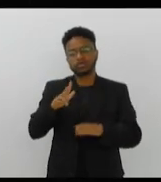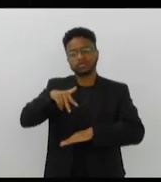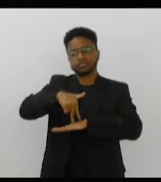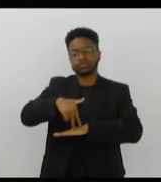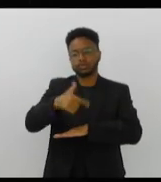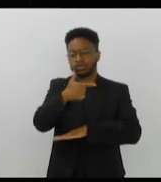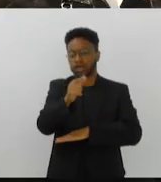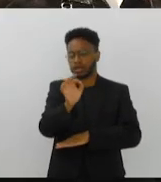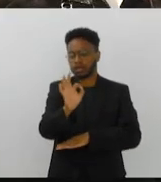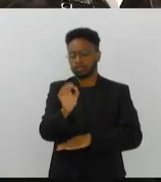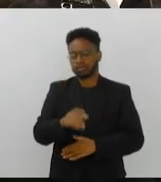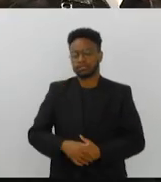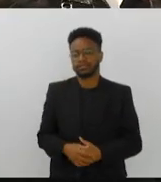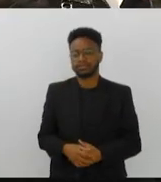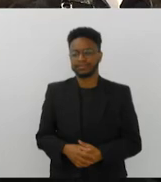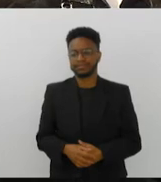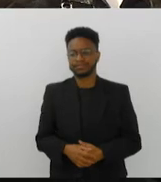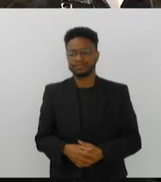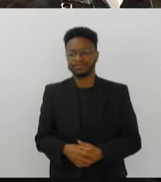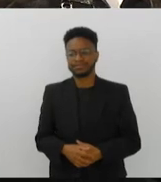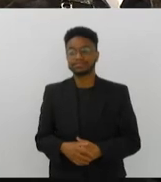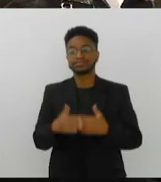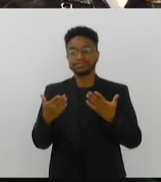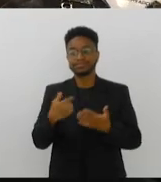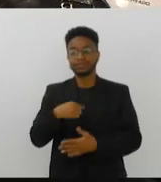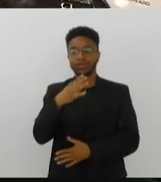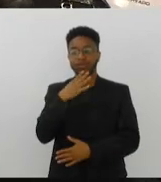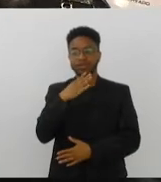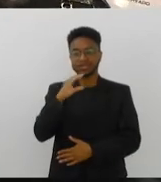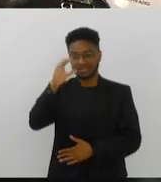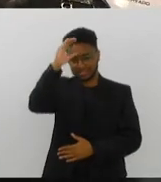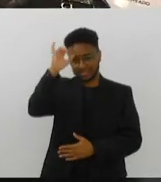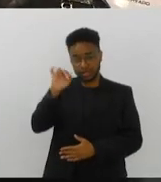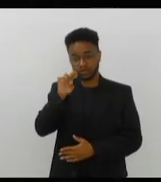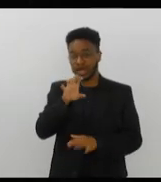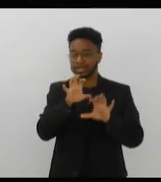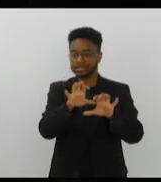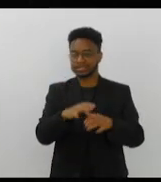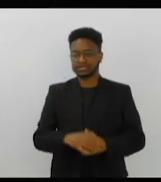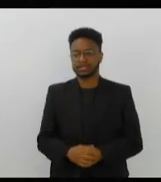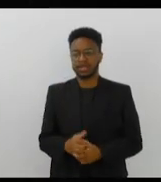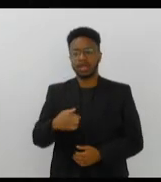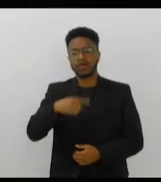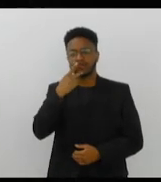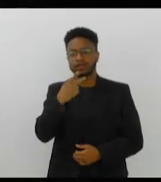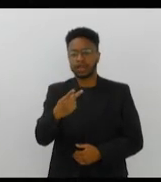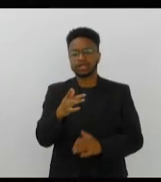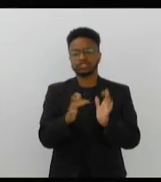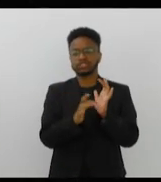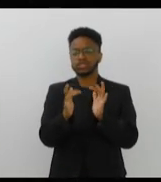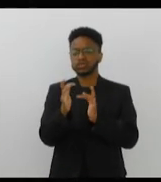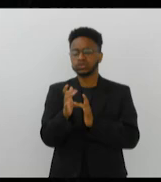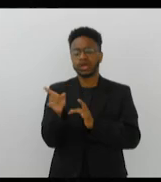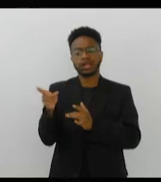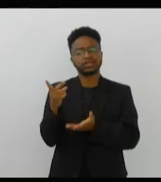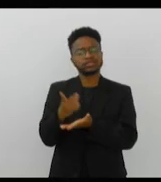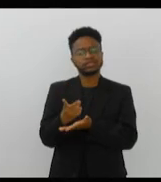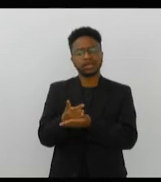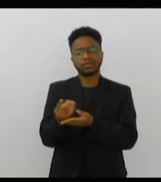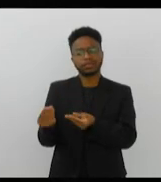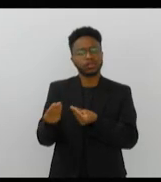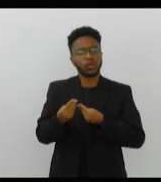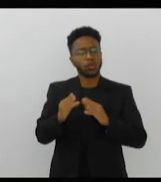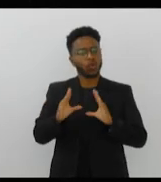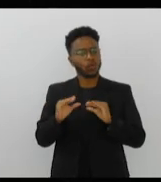não, doutor Augusto. E eu conheci Tia Ju assim. Eu falava, Jesus. Ela sempre com uma palavra de